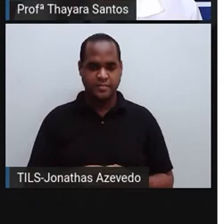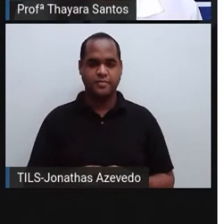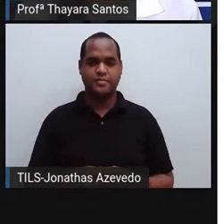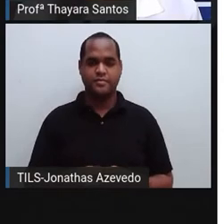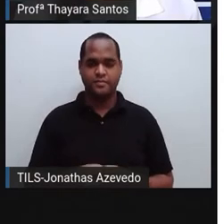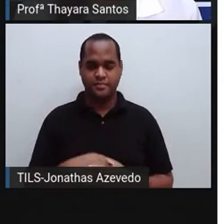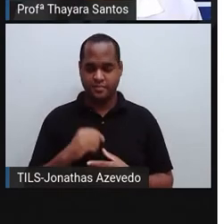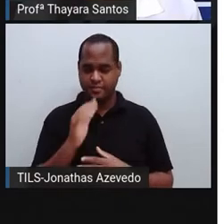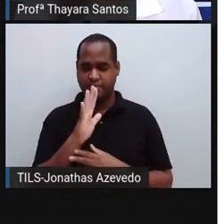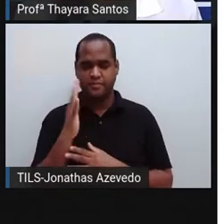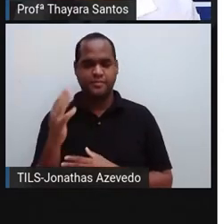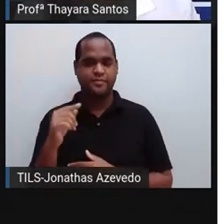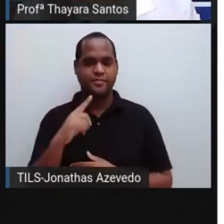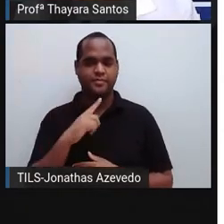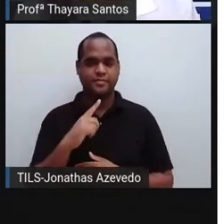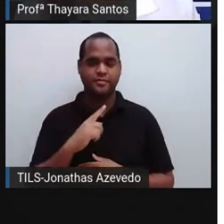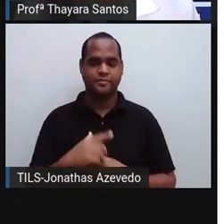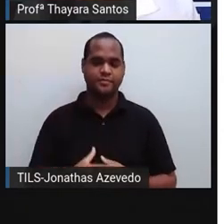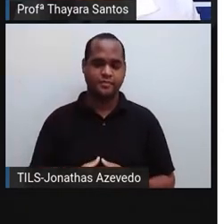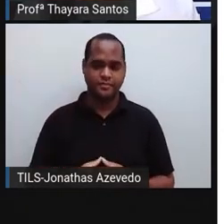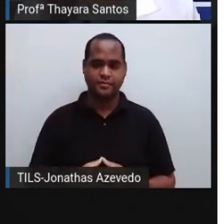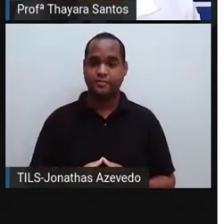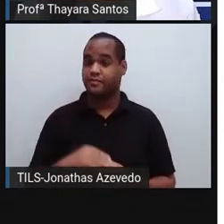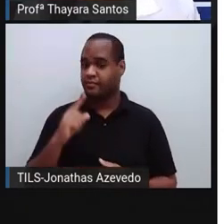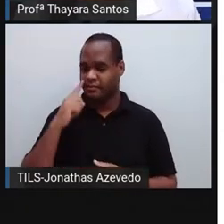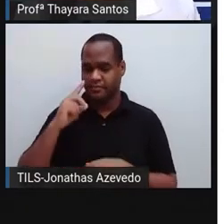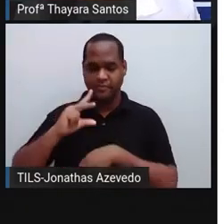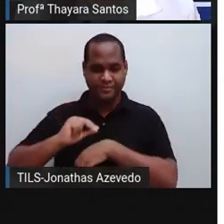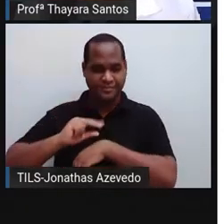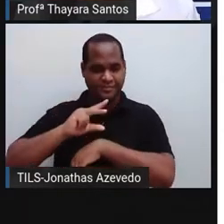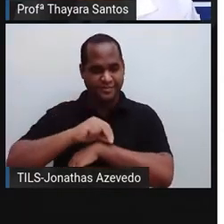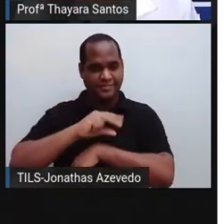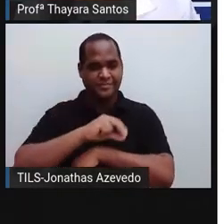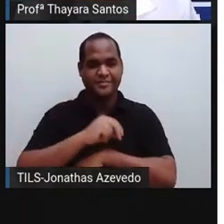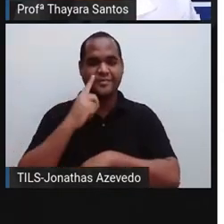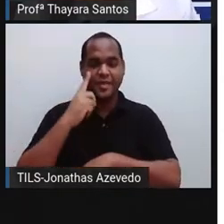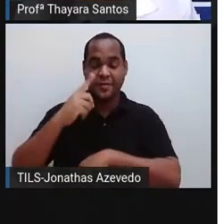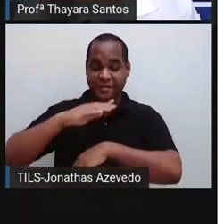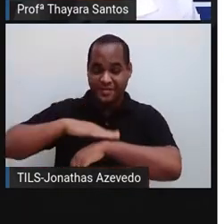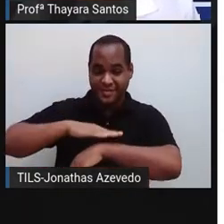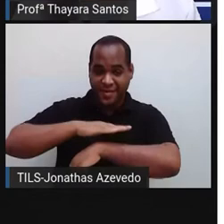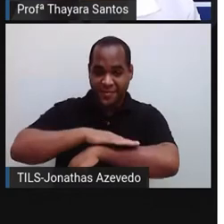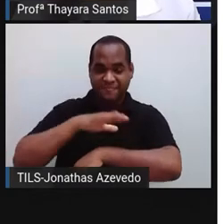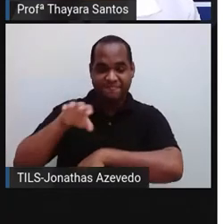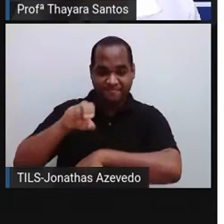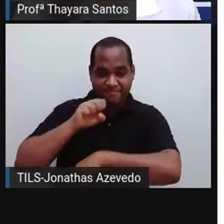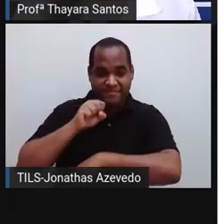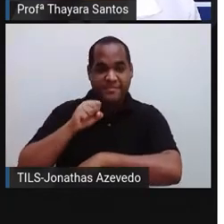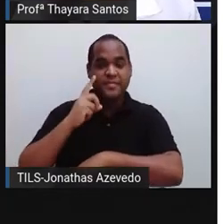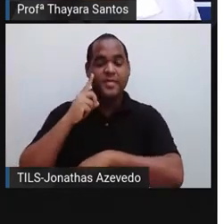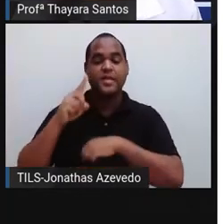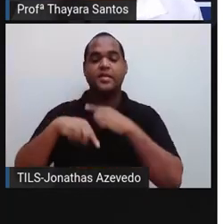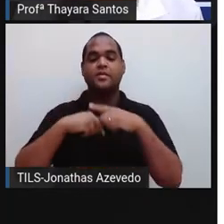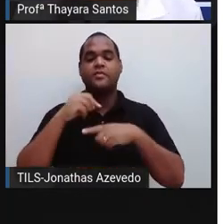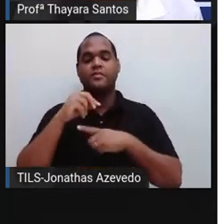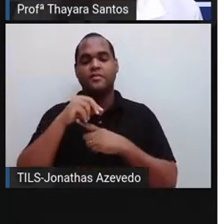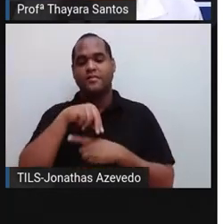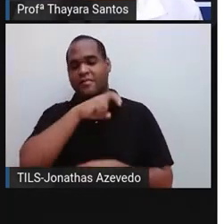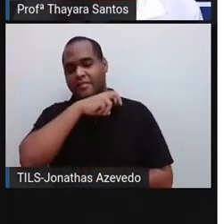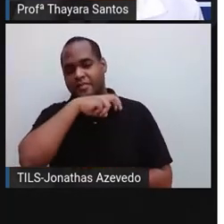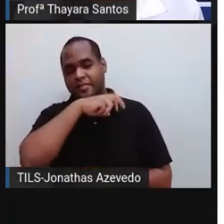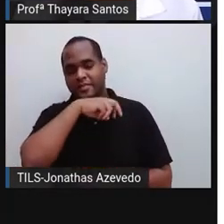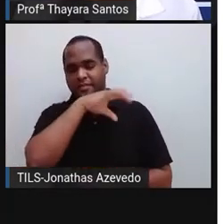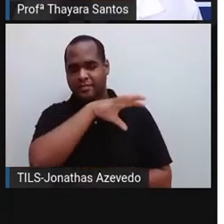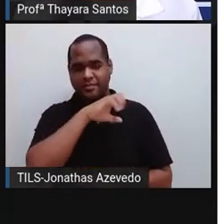os vegetais, o gafanhoto foi lá e comeu esses vegetais, depois o sapo foi lá e comeu o gafanhoto, depois a cobra foi lá e comeu esse